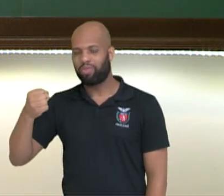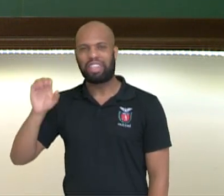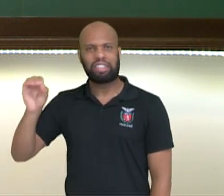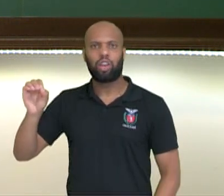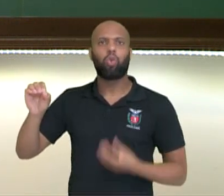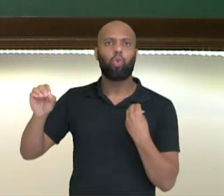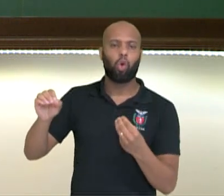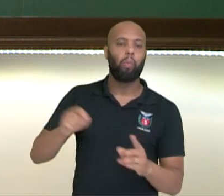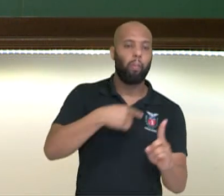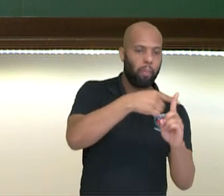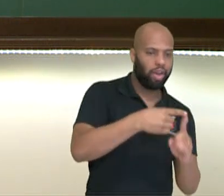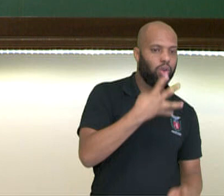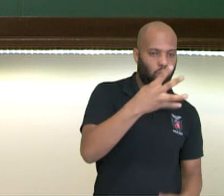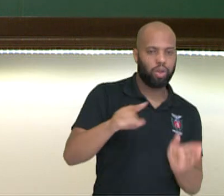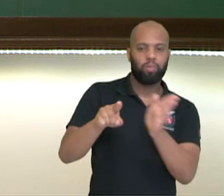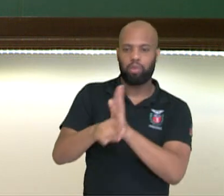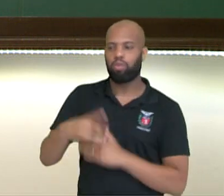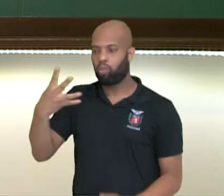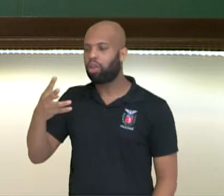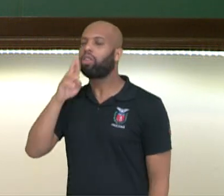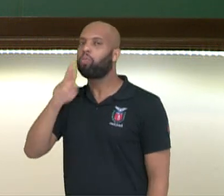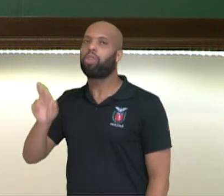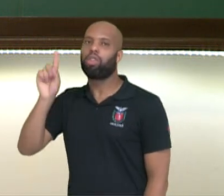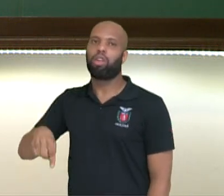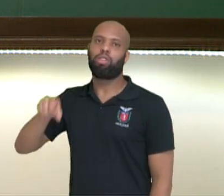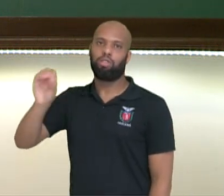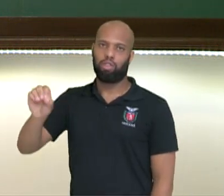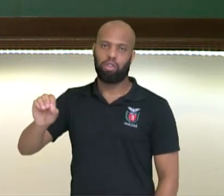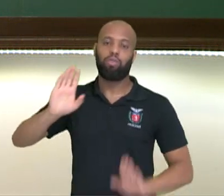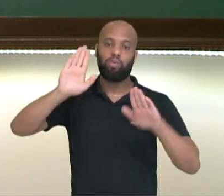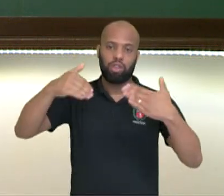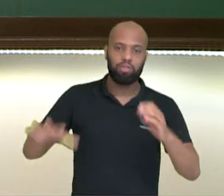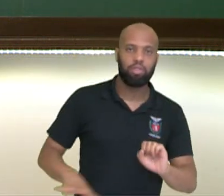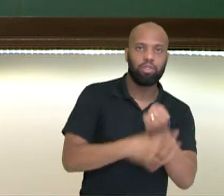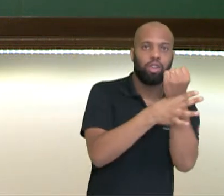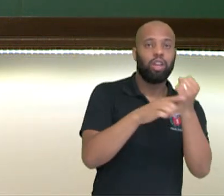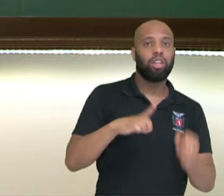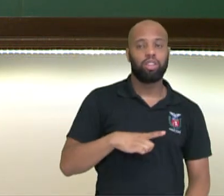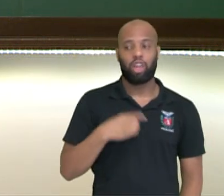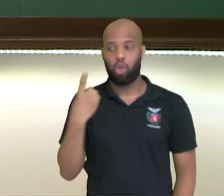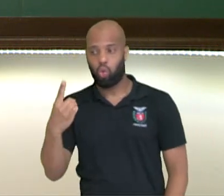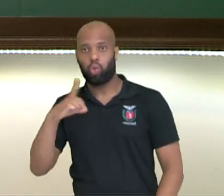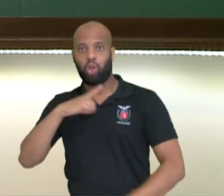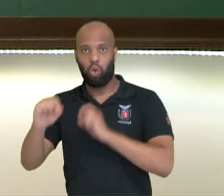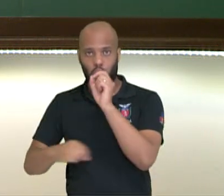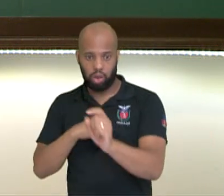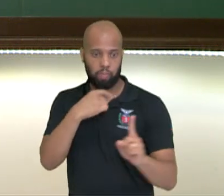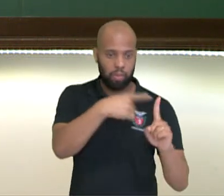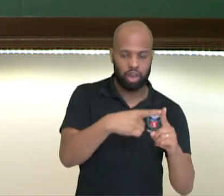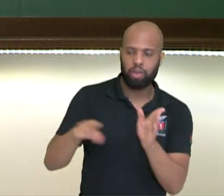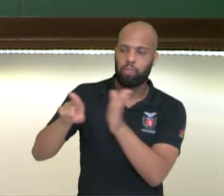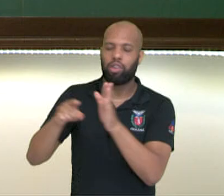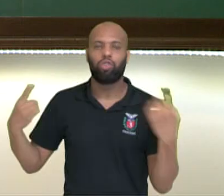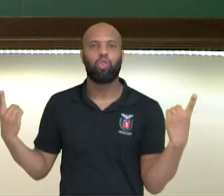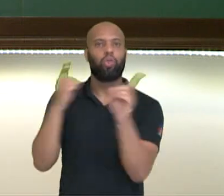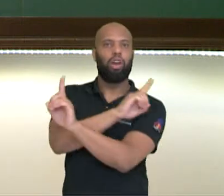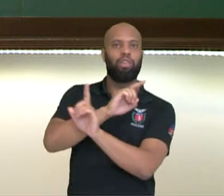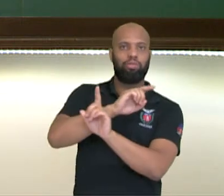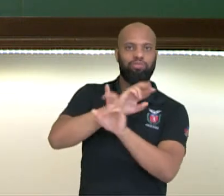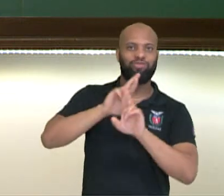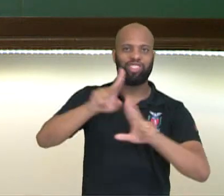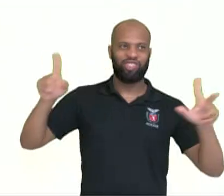4 e menos 4. Então, a garantia é de que alguém fica com carga oposta do outro. Então,